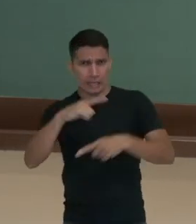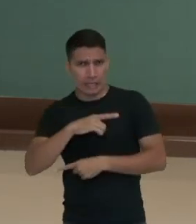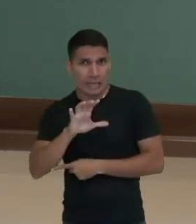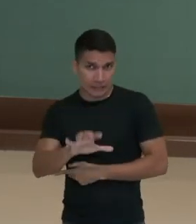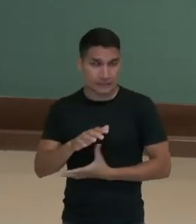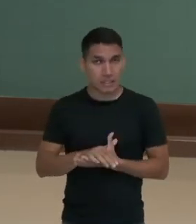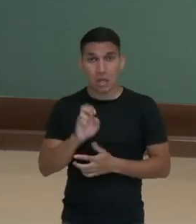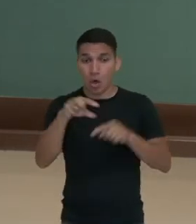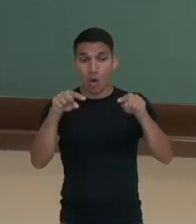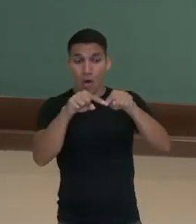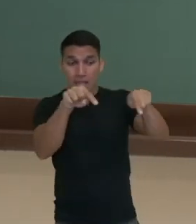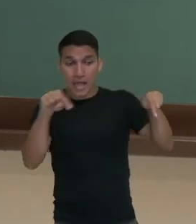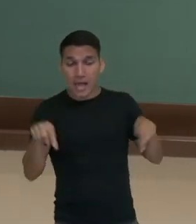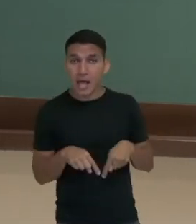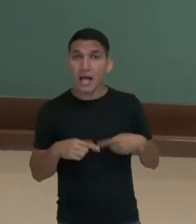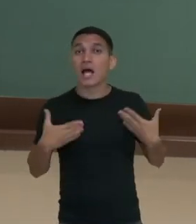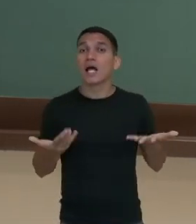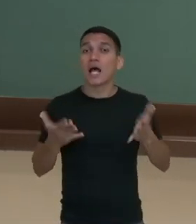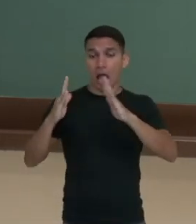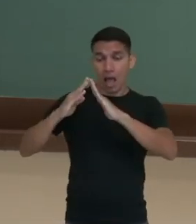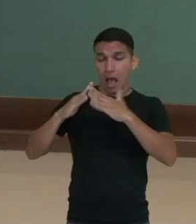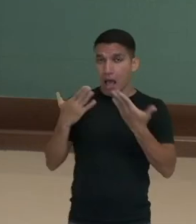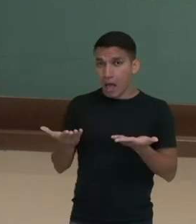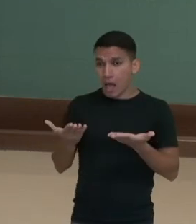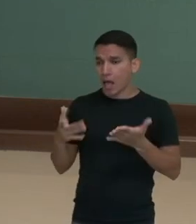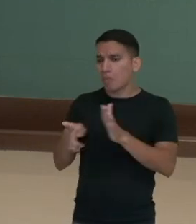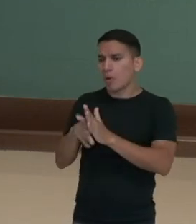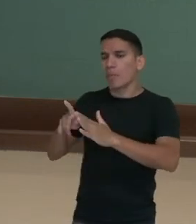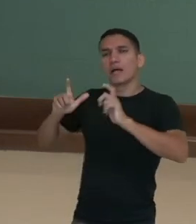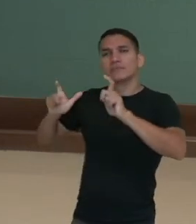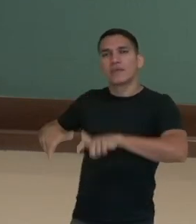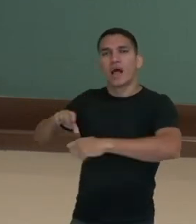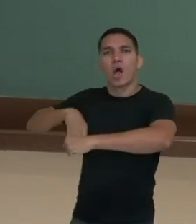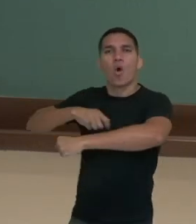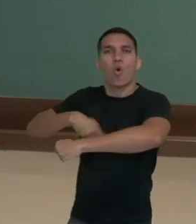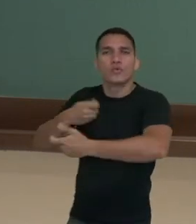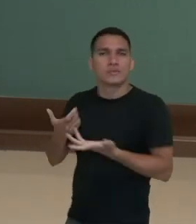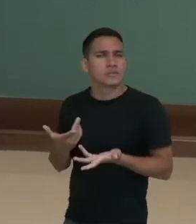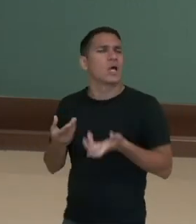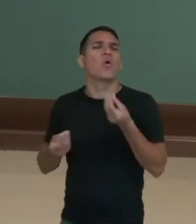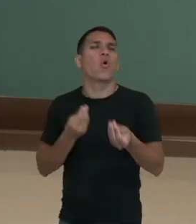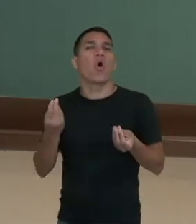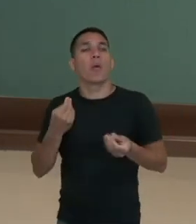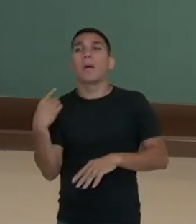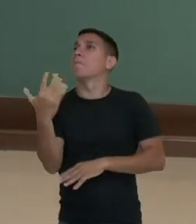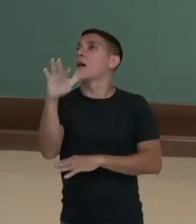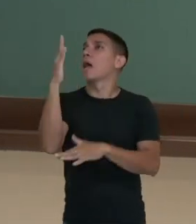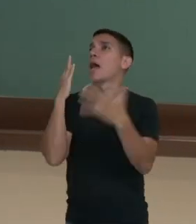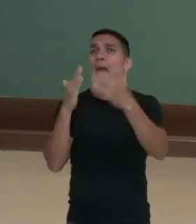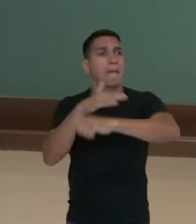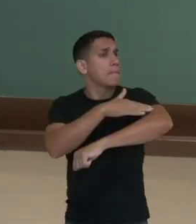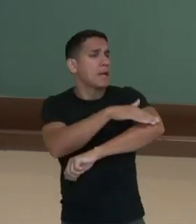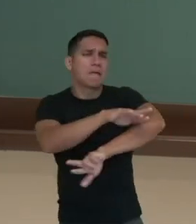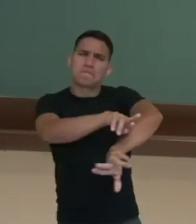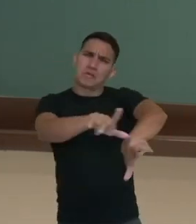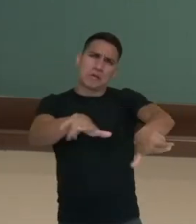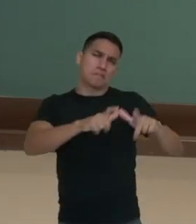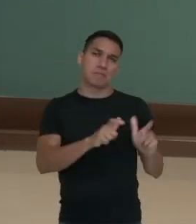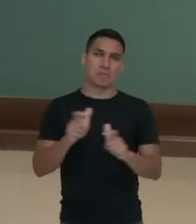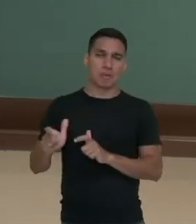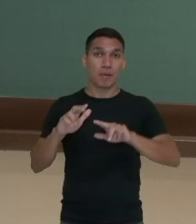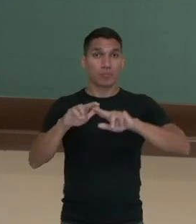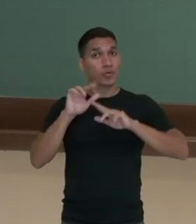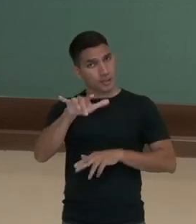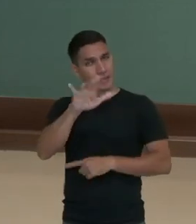Foi na sala, né, da sua casa? Foi na cozinha? Né? Foi num parque, numa praça, enfim, né? Então isso